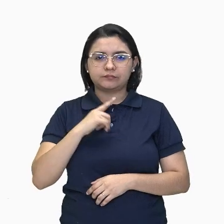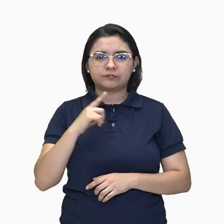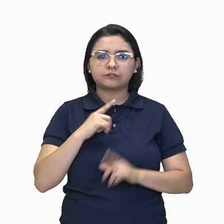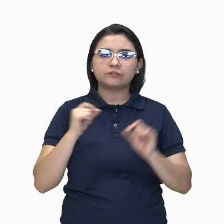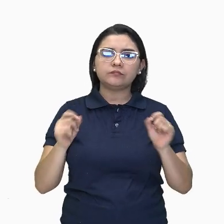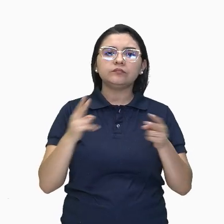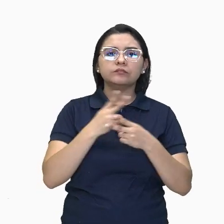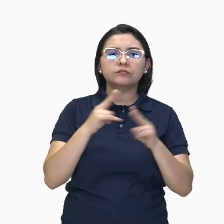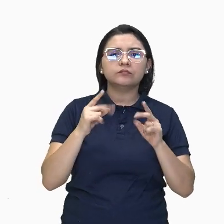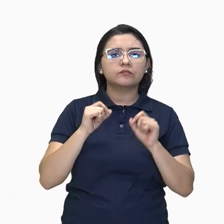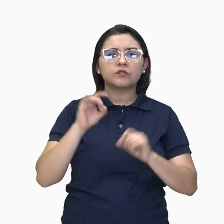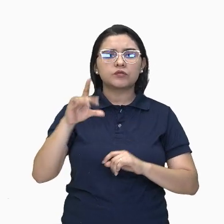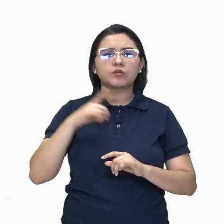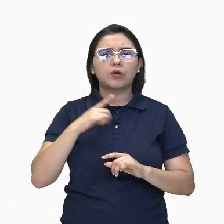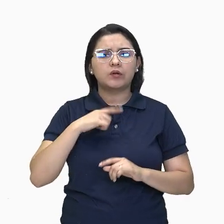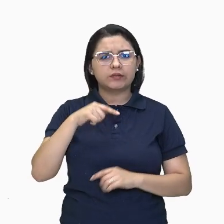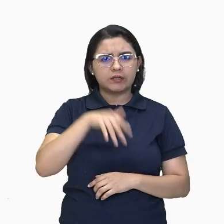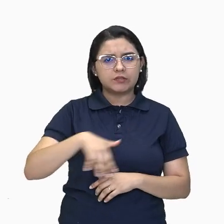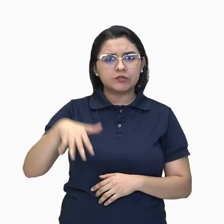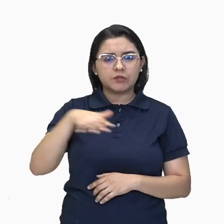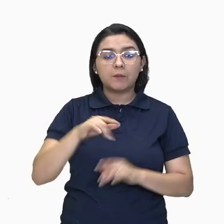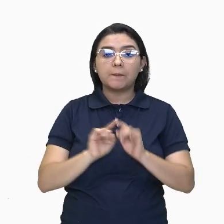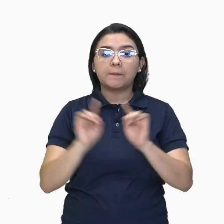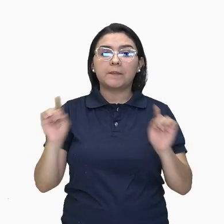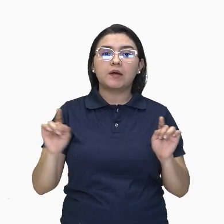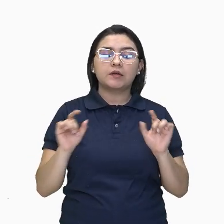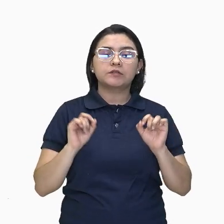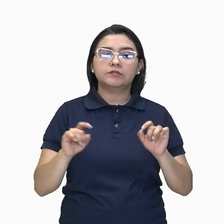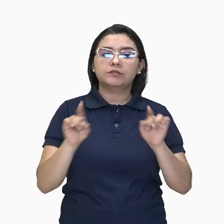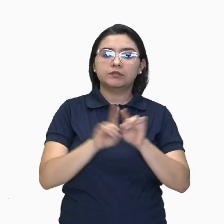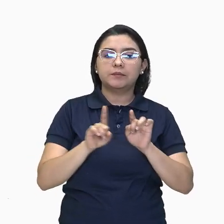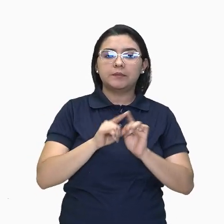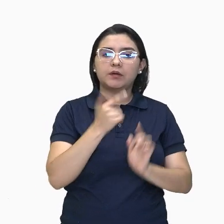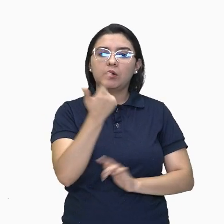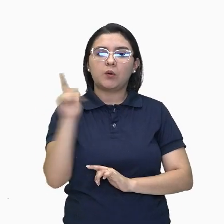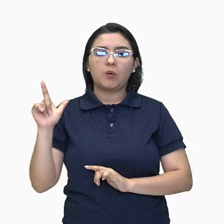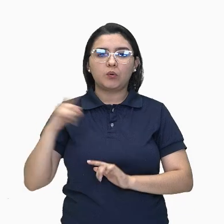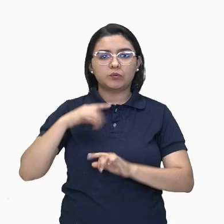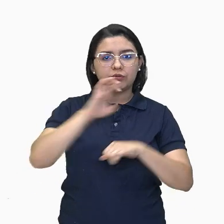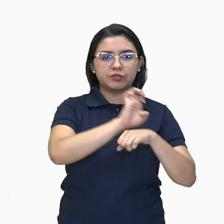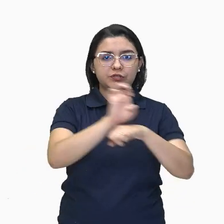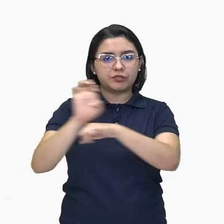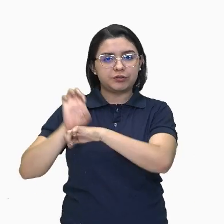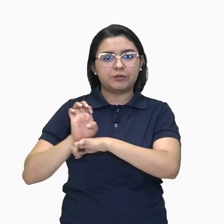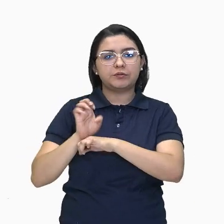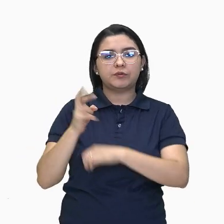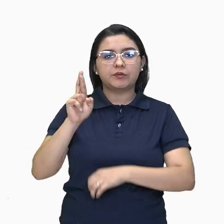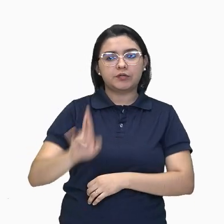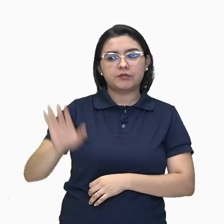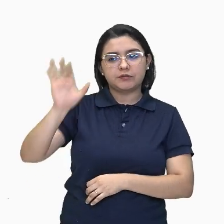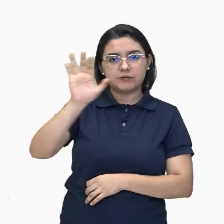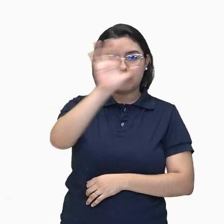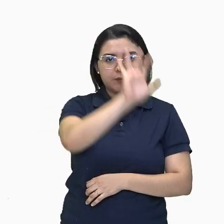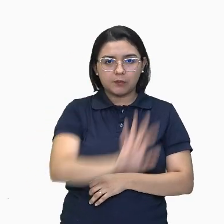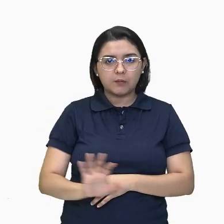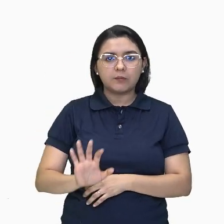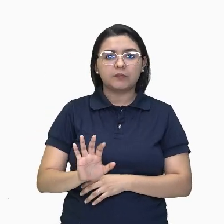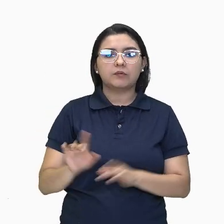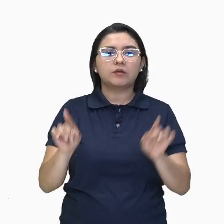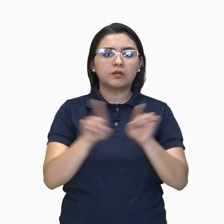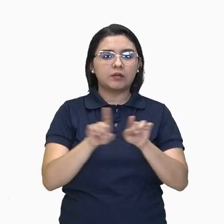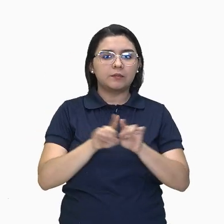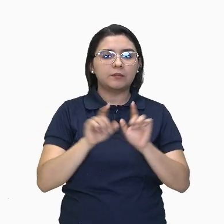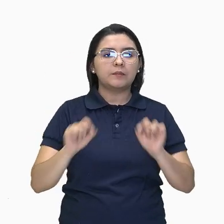atuar não apenas na região, mas também como em outros estados, em outras regiões. E aí temos também a